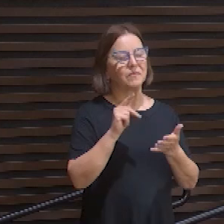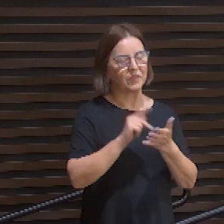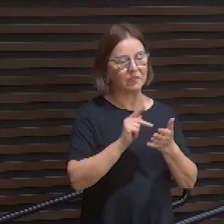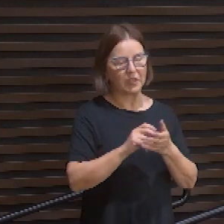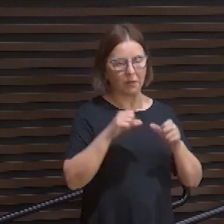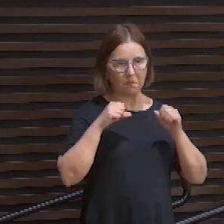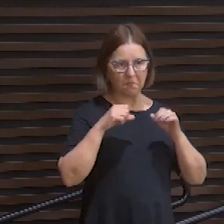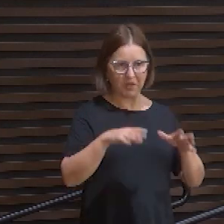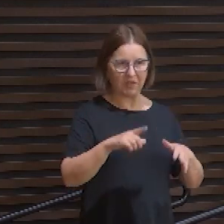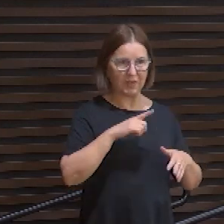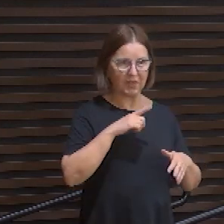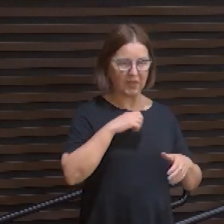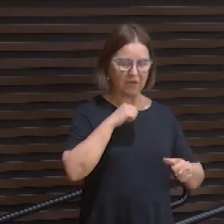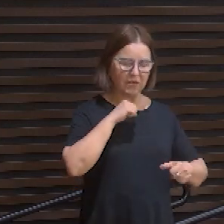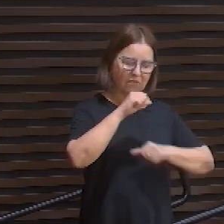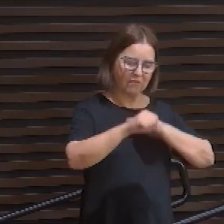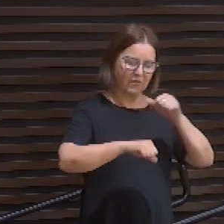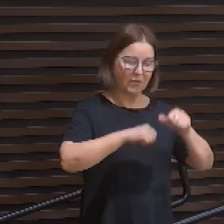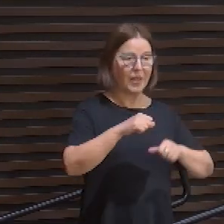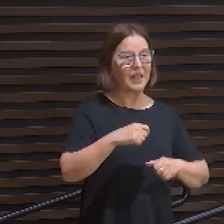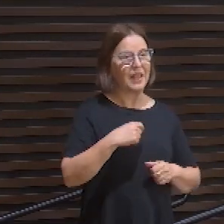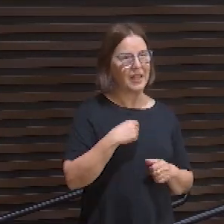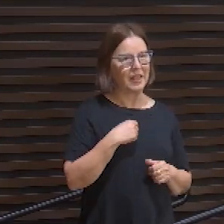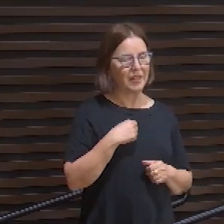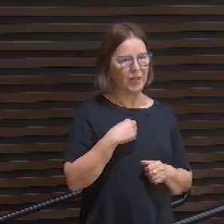Houve uma revolução. Eu estou recebendo